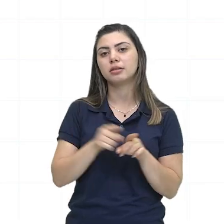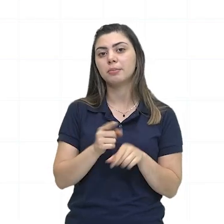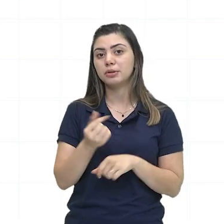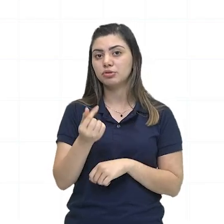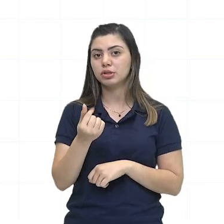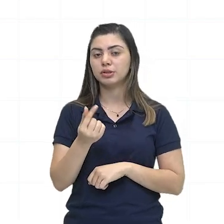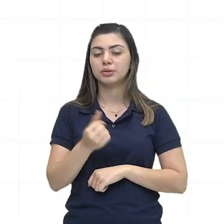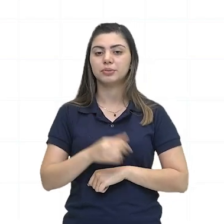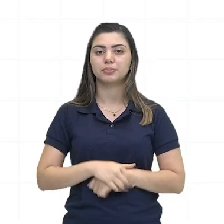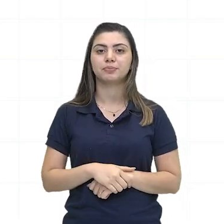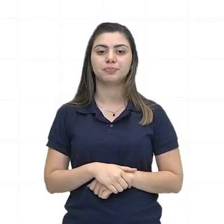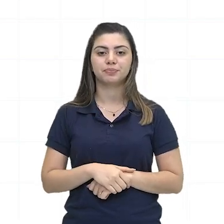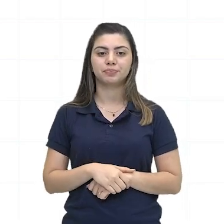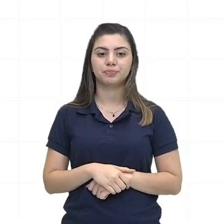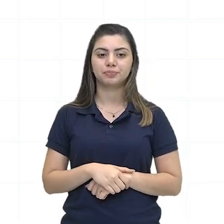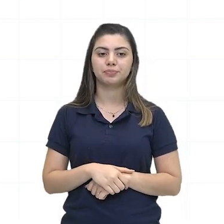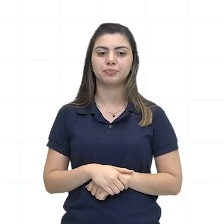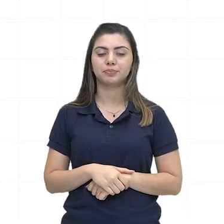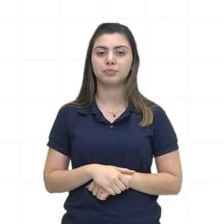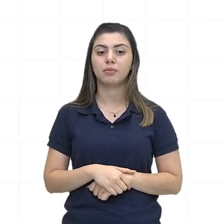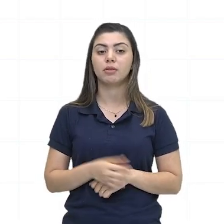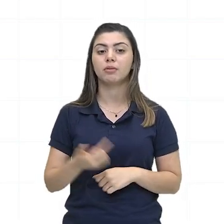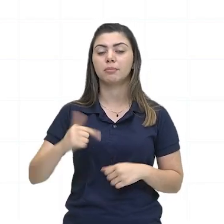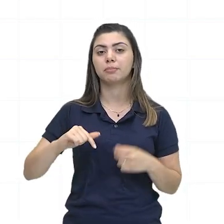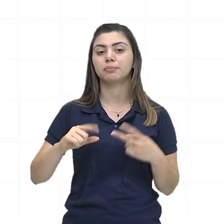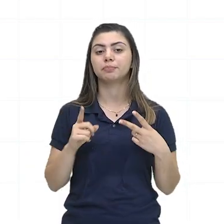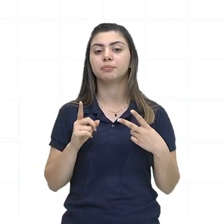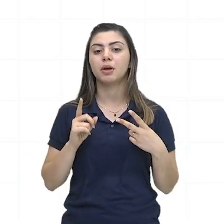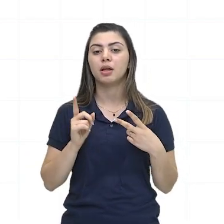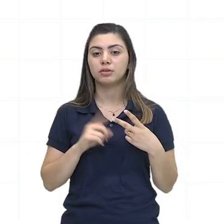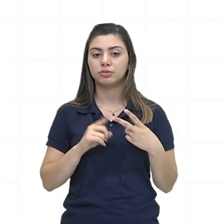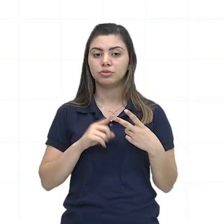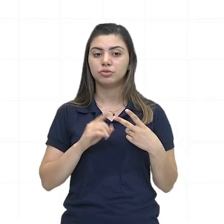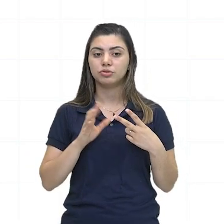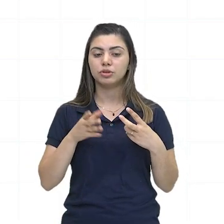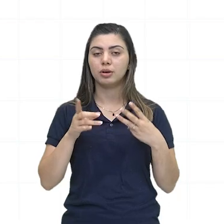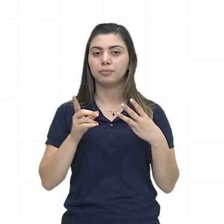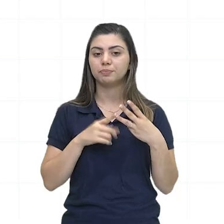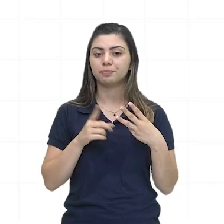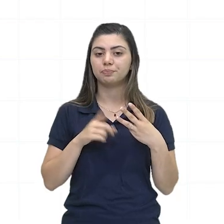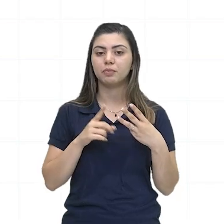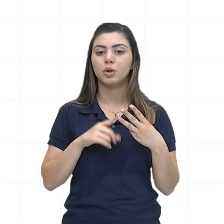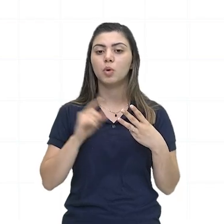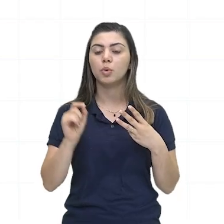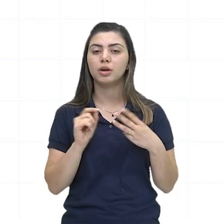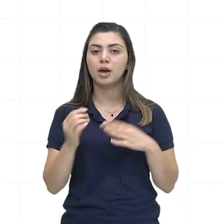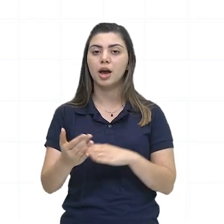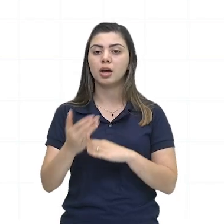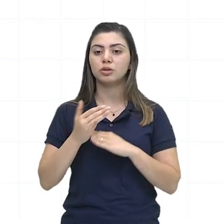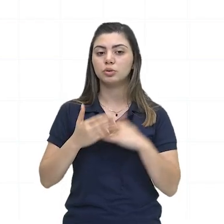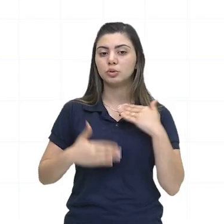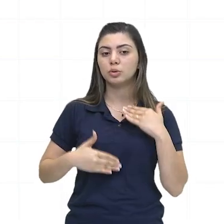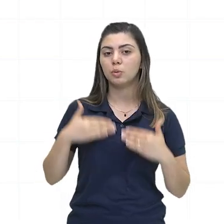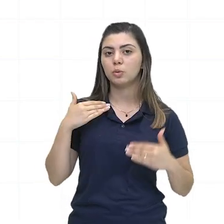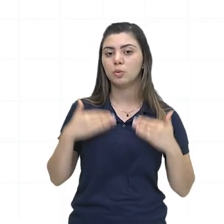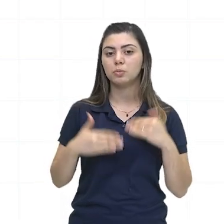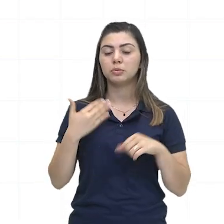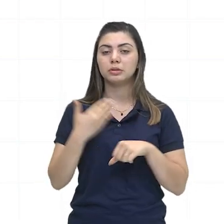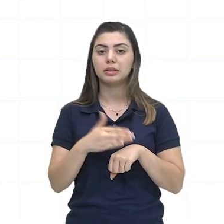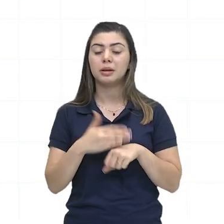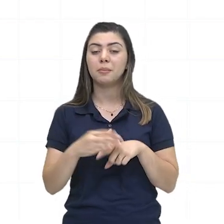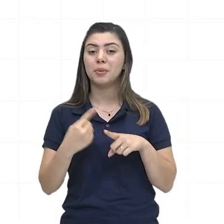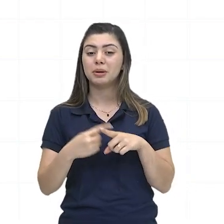né? Outra característica é que trabalha os aspectos físicos do corpo, pois seus movimentos vão